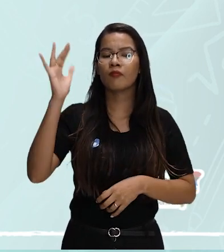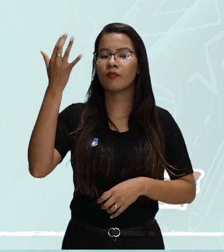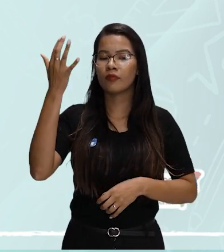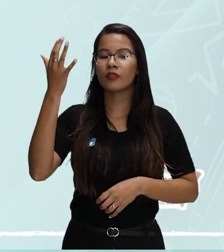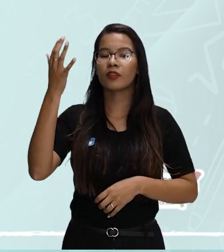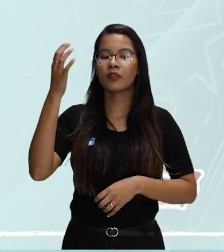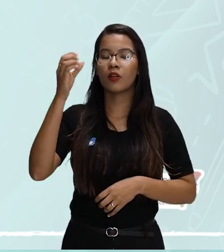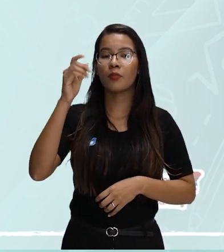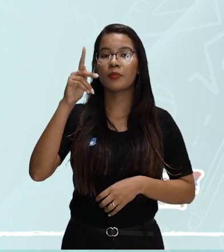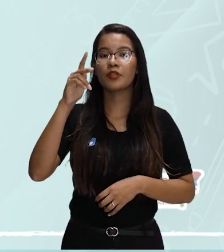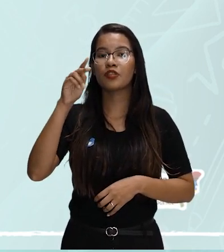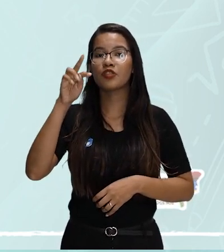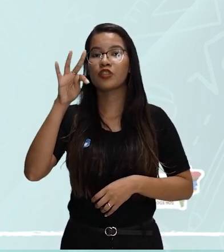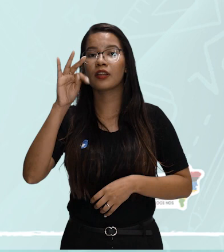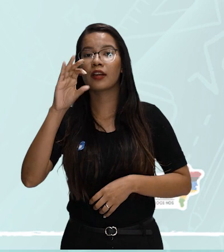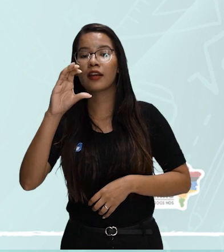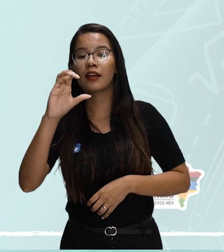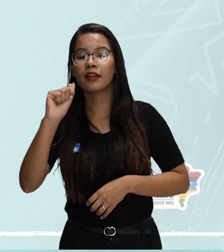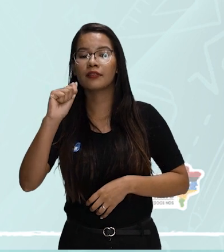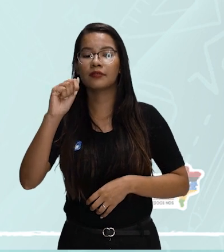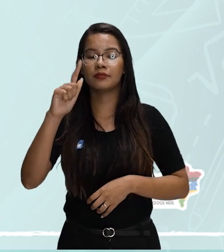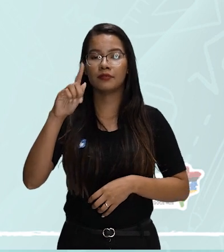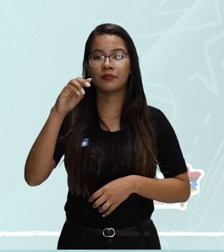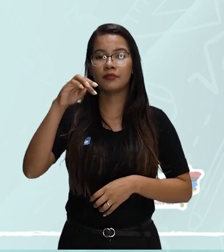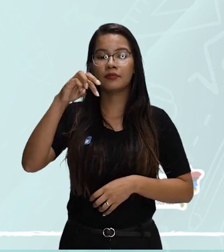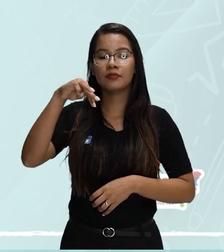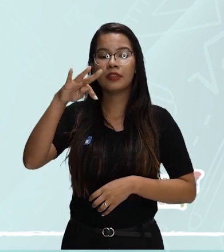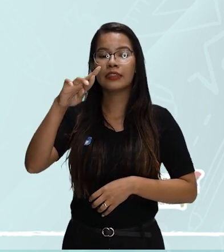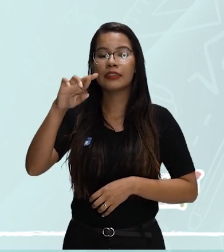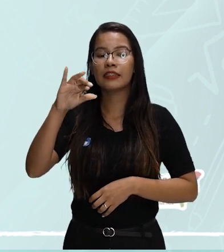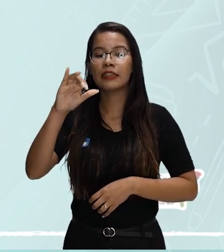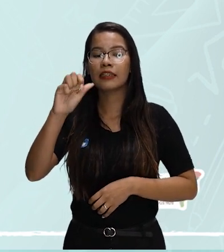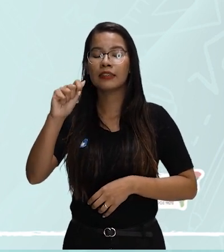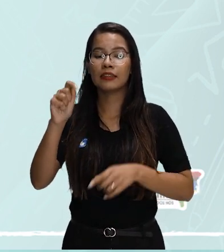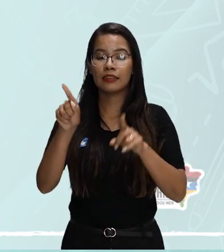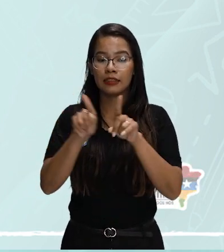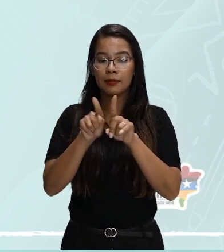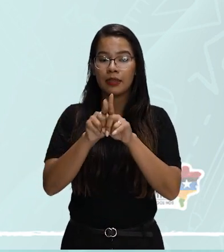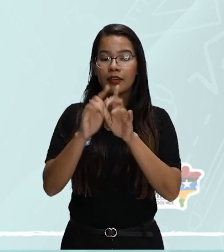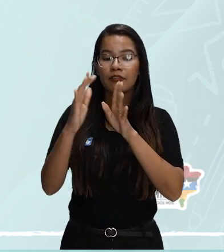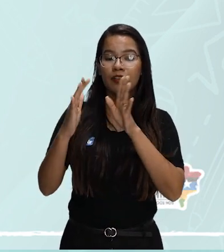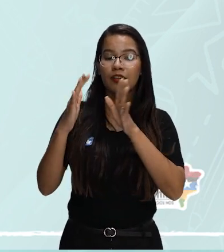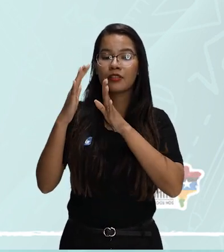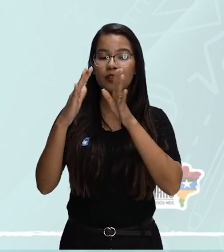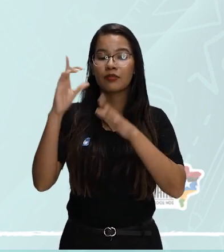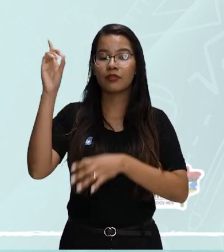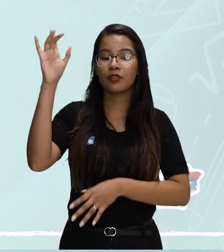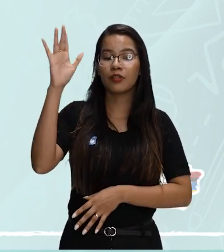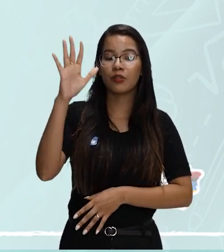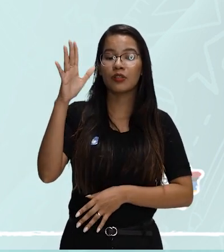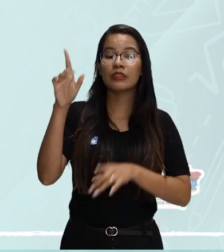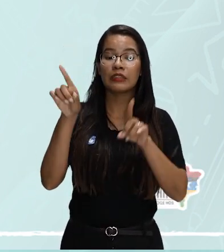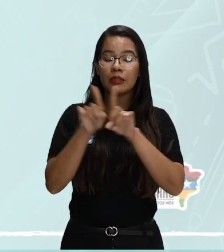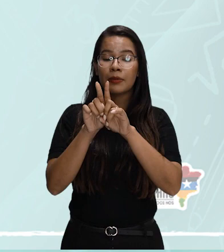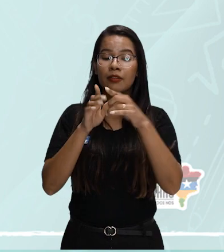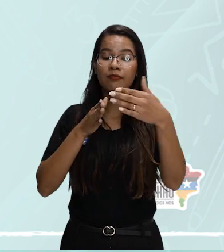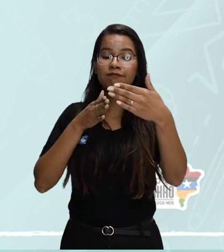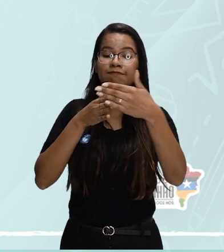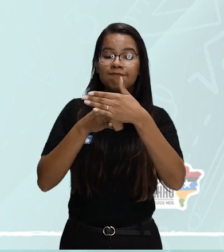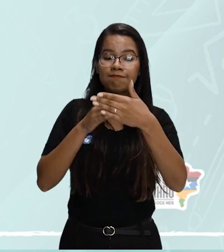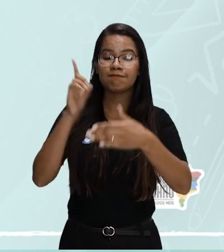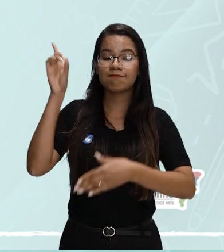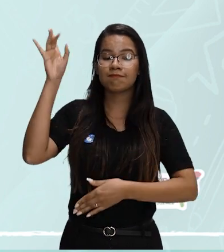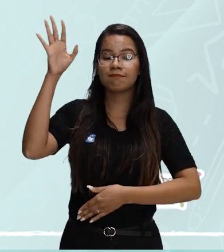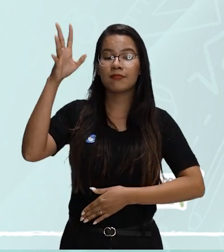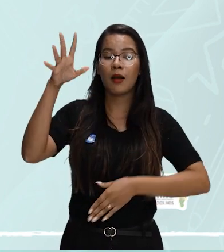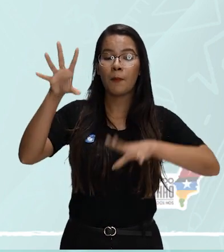geométrica, como a reflexão da luz, a refração da luz, a absorção da luz, a dispersão da